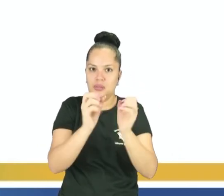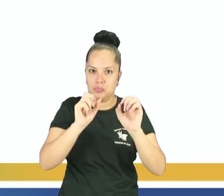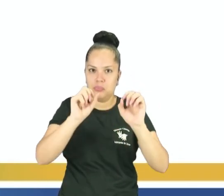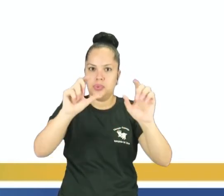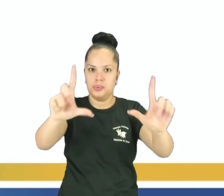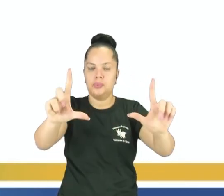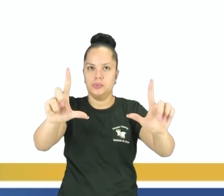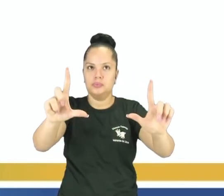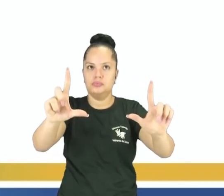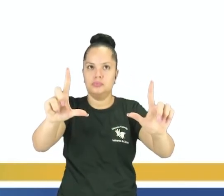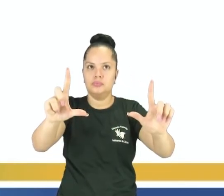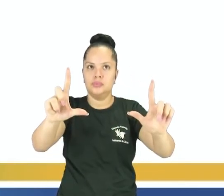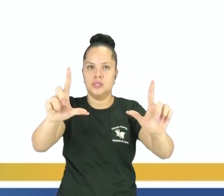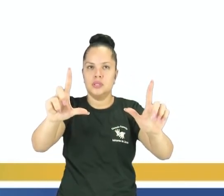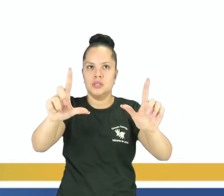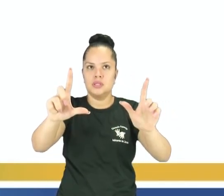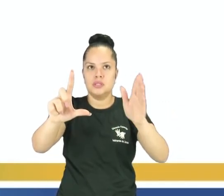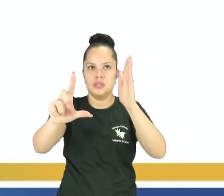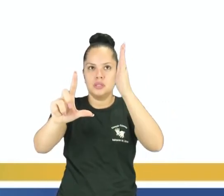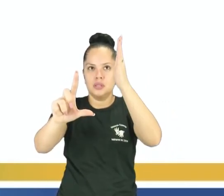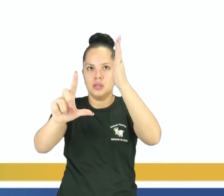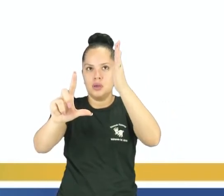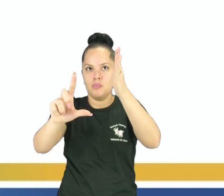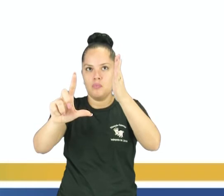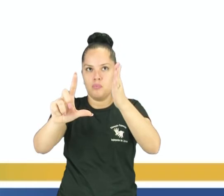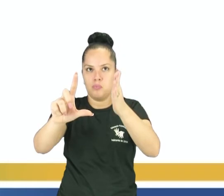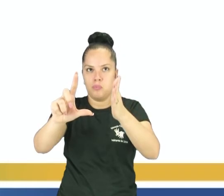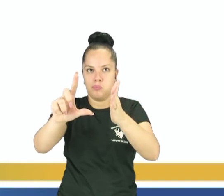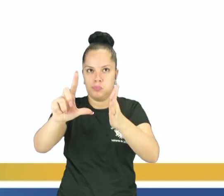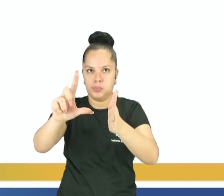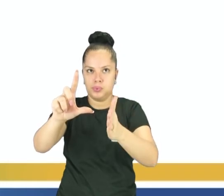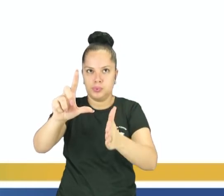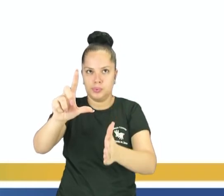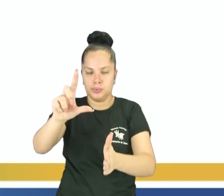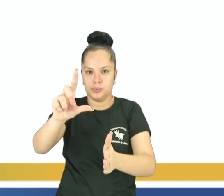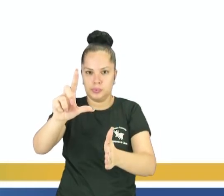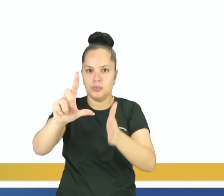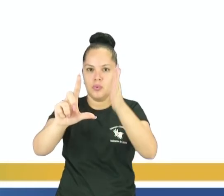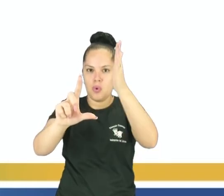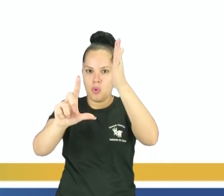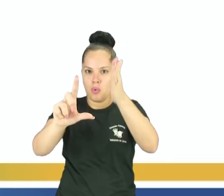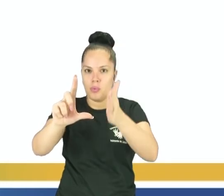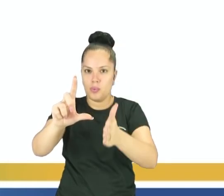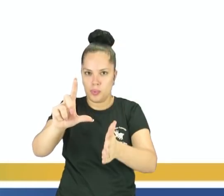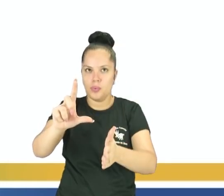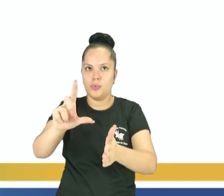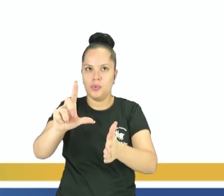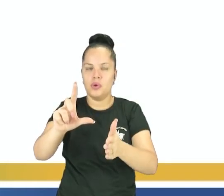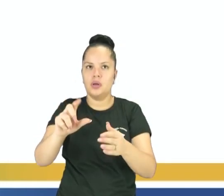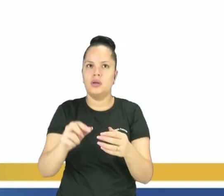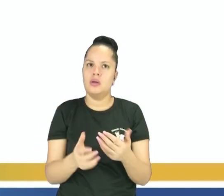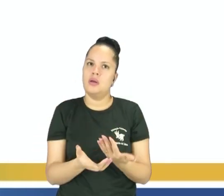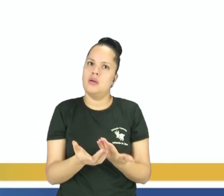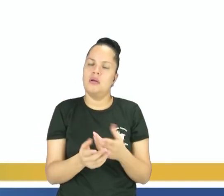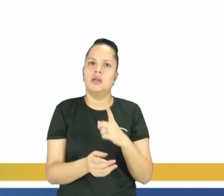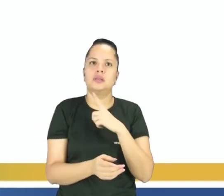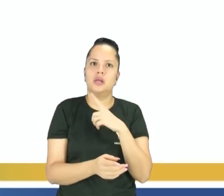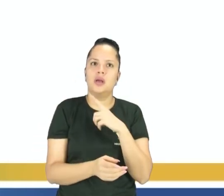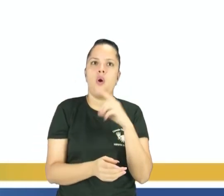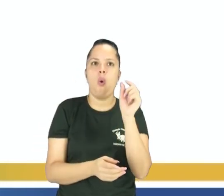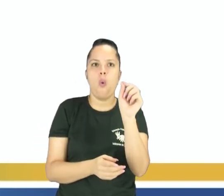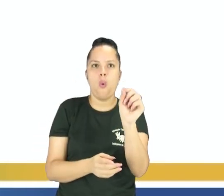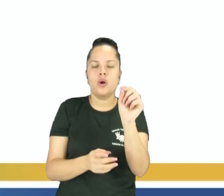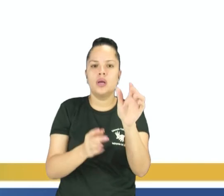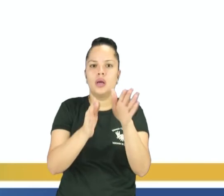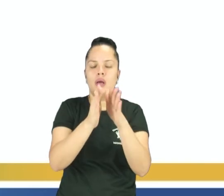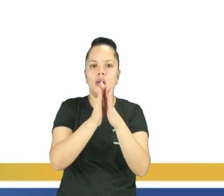corte, né, transversal aqui, vertical nessa mesquita, bem no seu, na sua metade, repare que eu obtenho duas imagens que